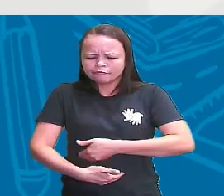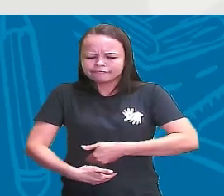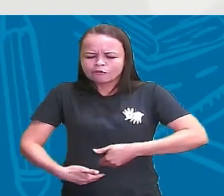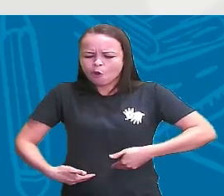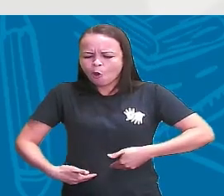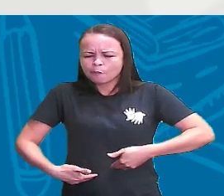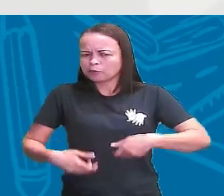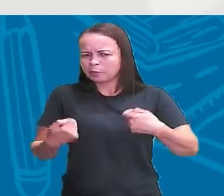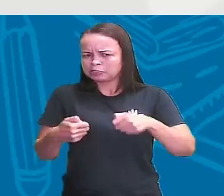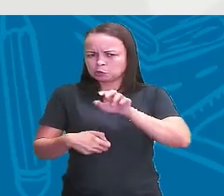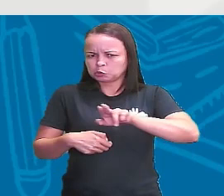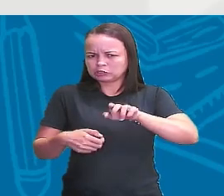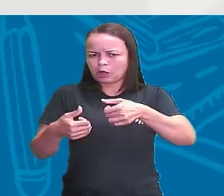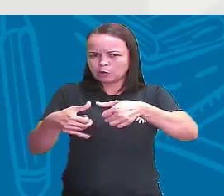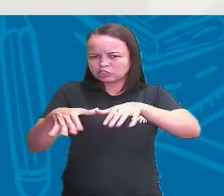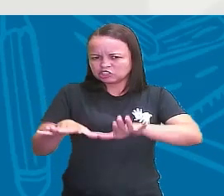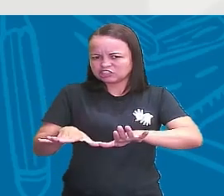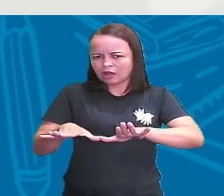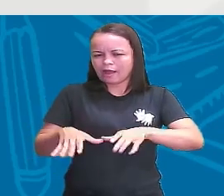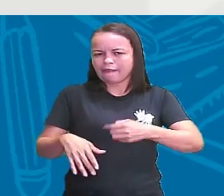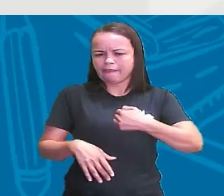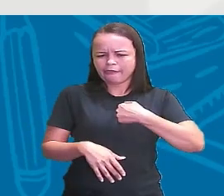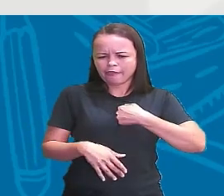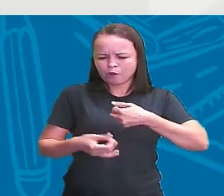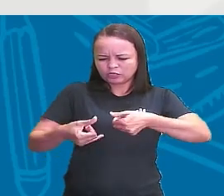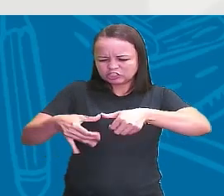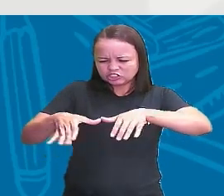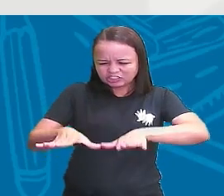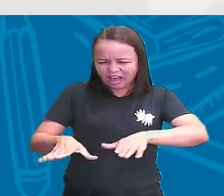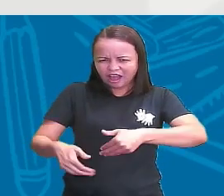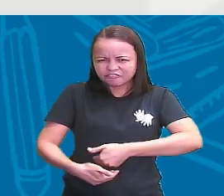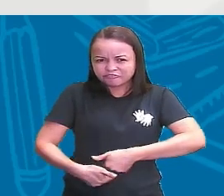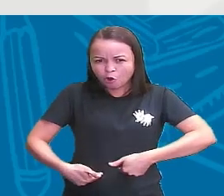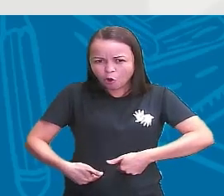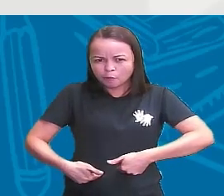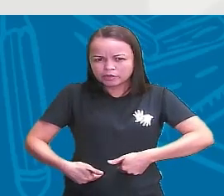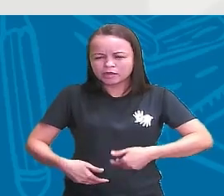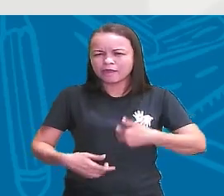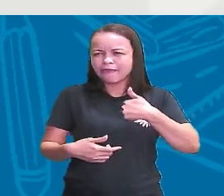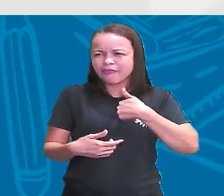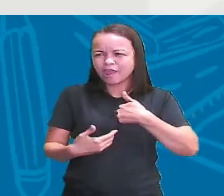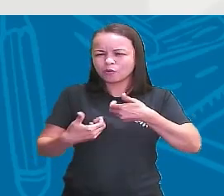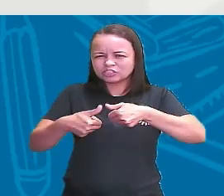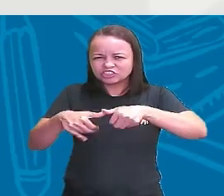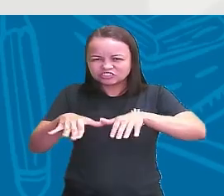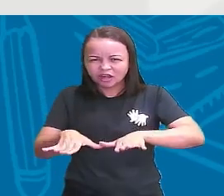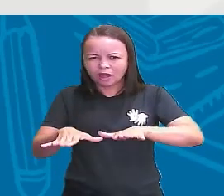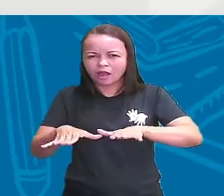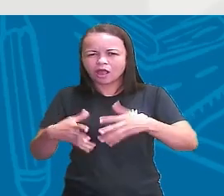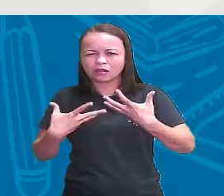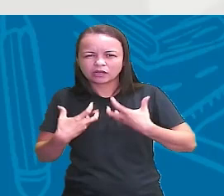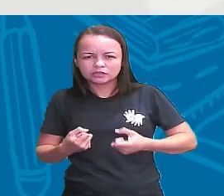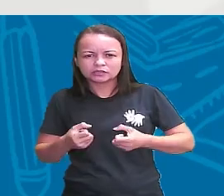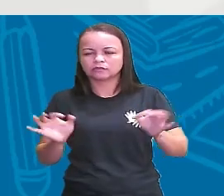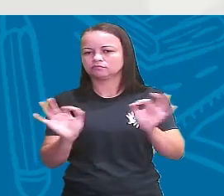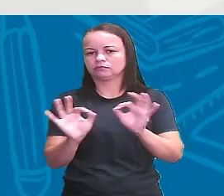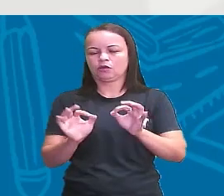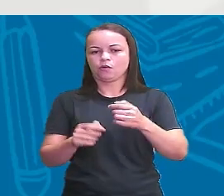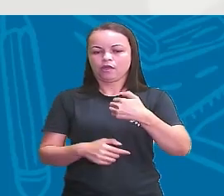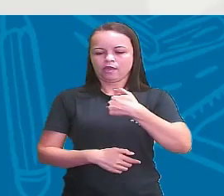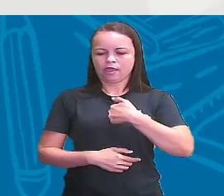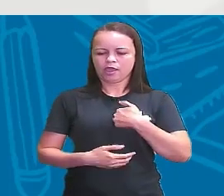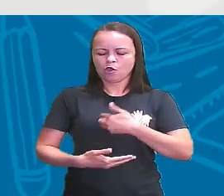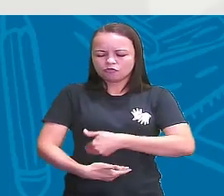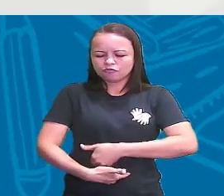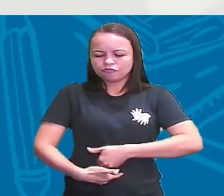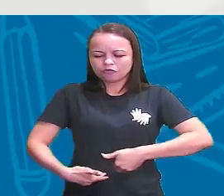estou cansada. Significa que eu vou estar assim o tempo todo? Não, é um momento, são circunstâncias,